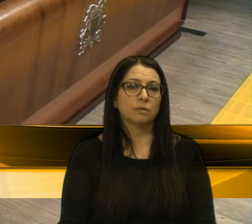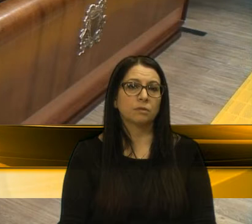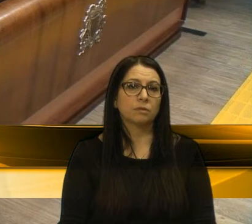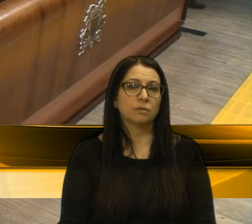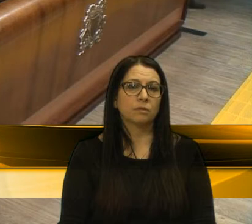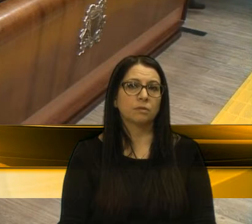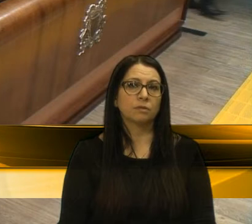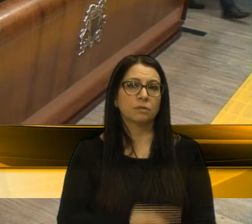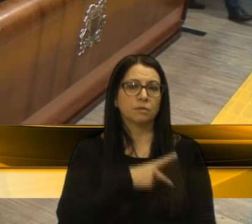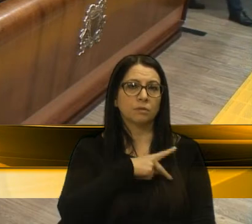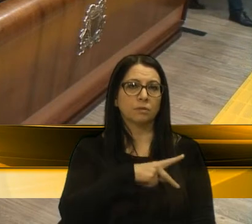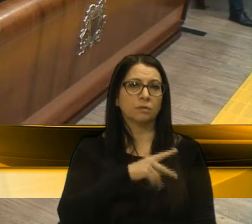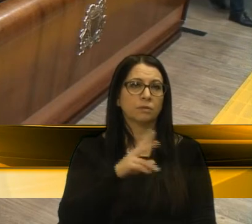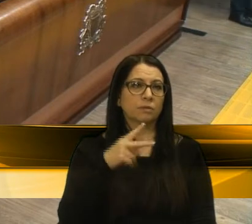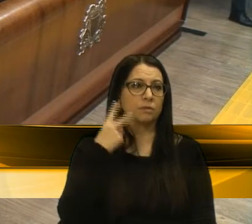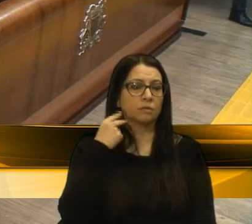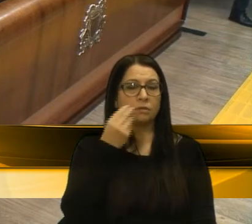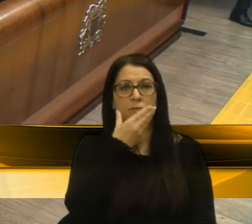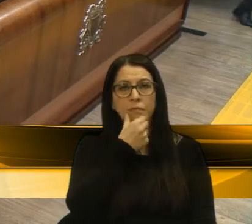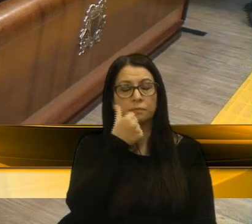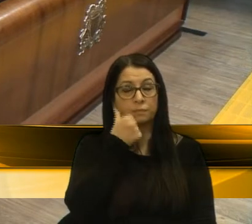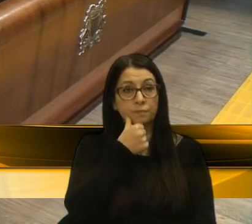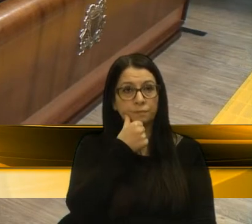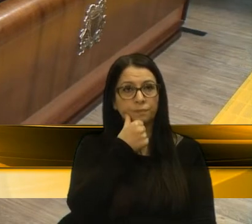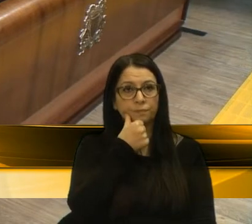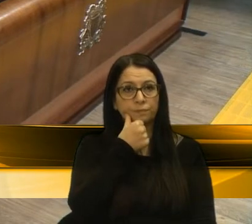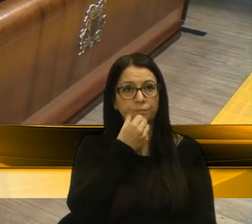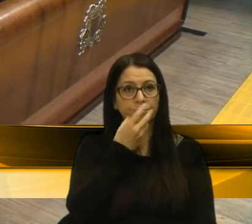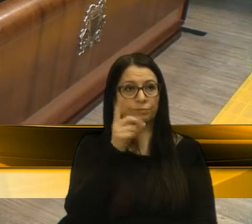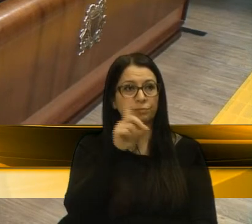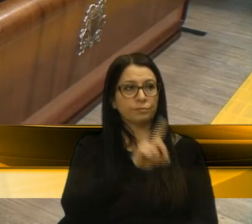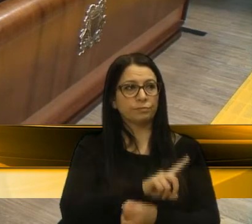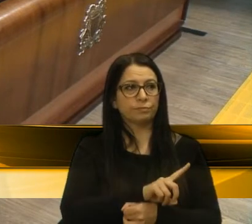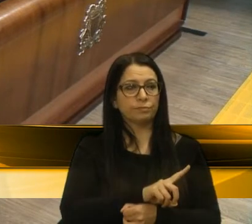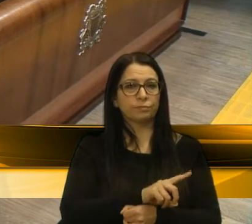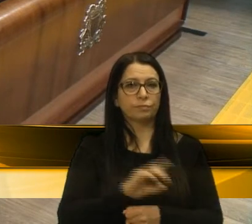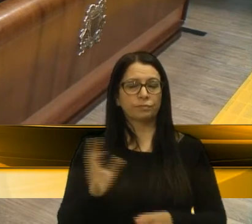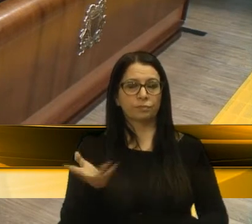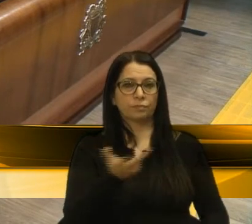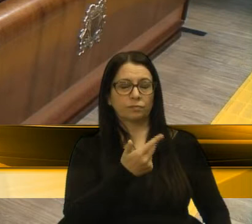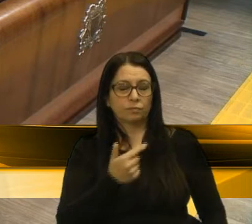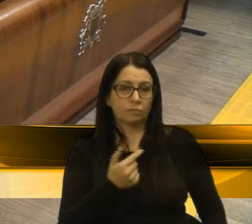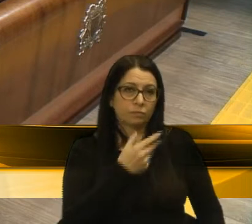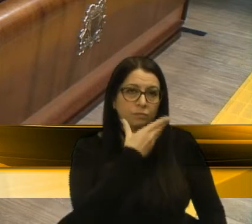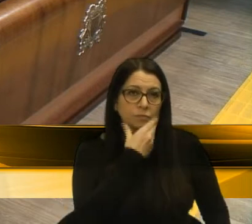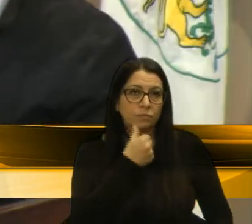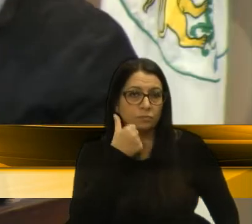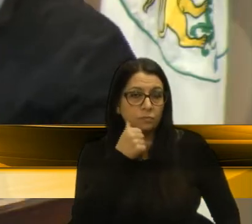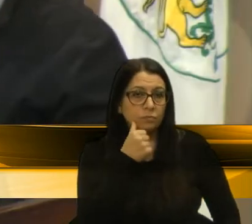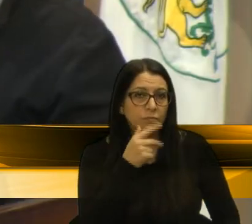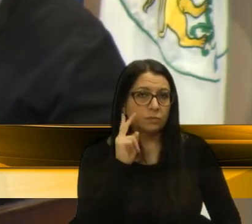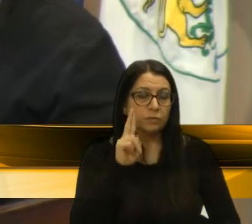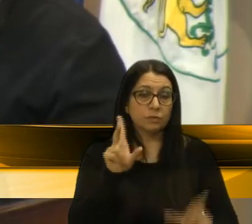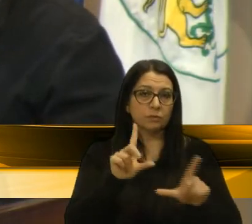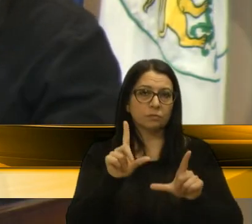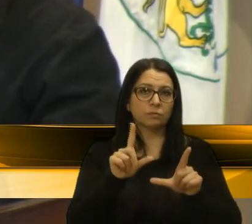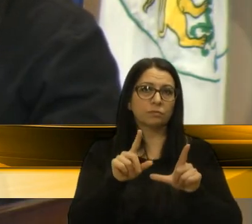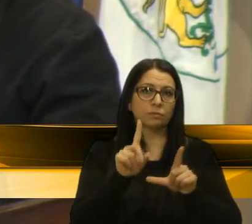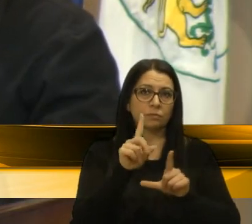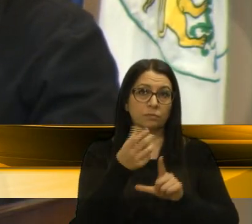Senhor presidente, senhores vereadores, meu bom dia a todos e a todos que nos assistem pela TV Câmara,